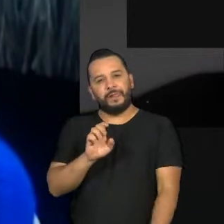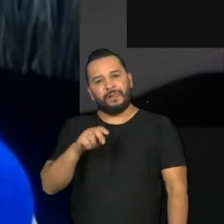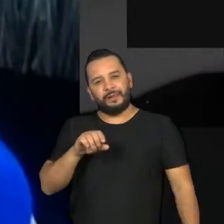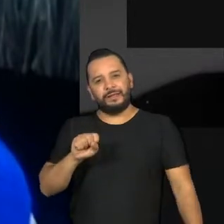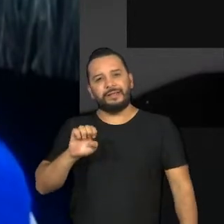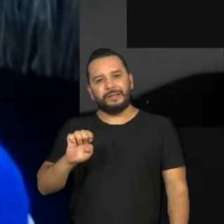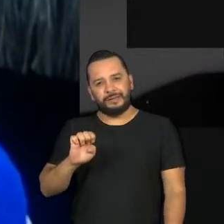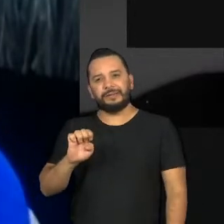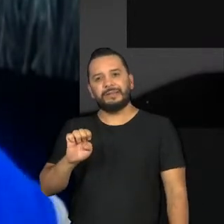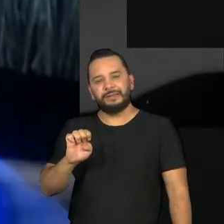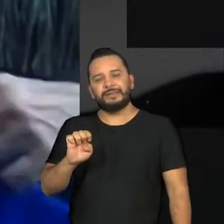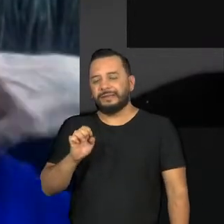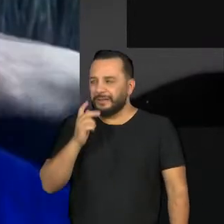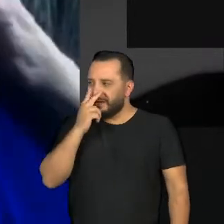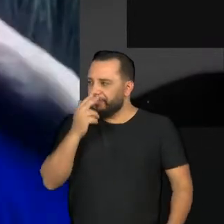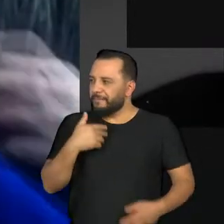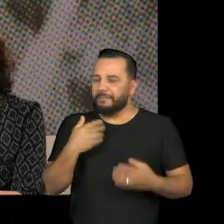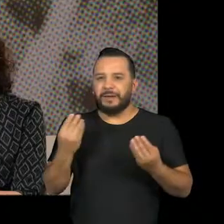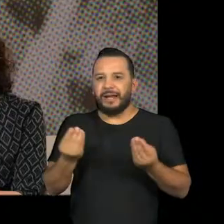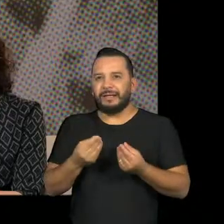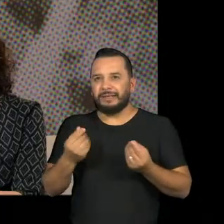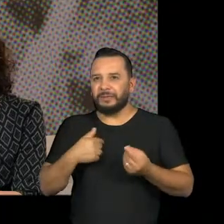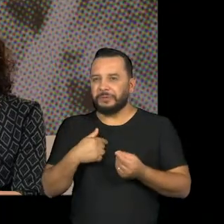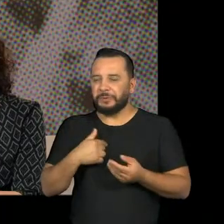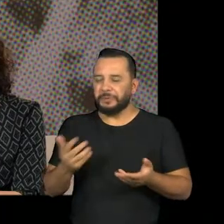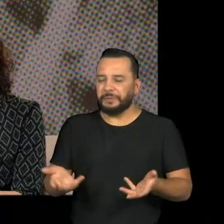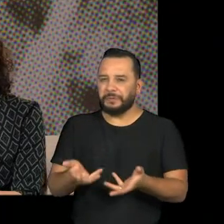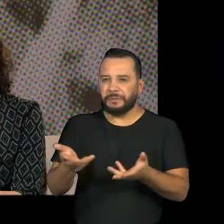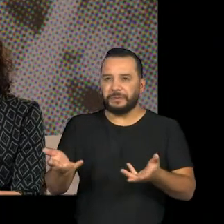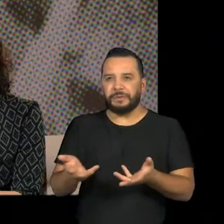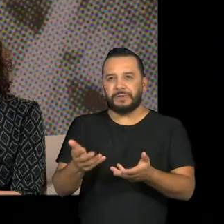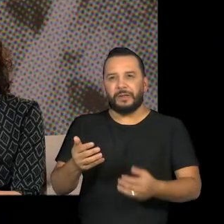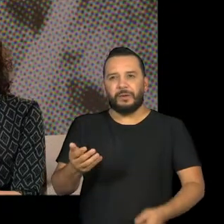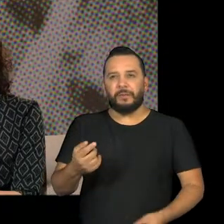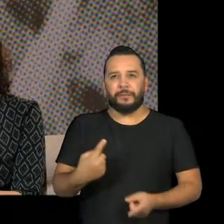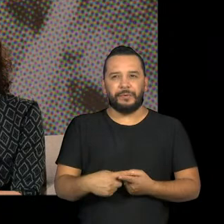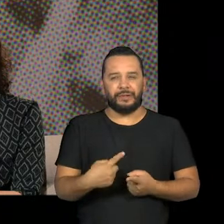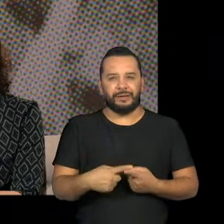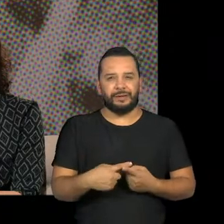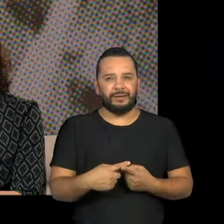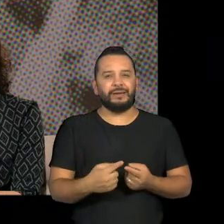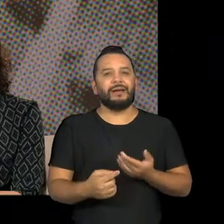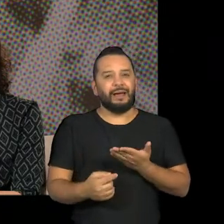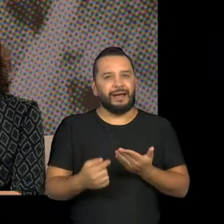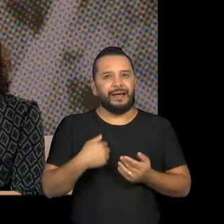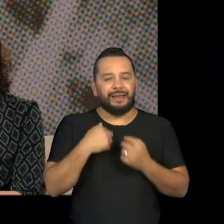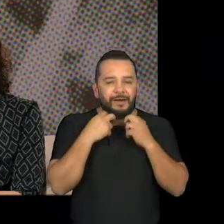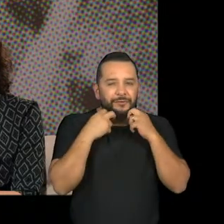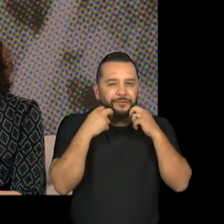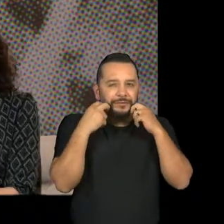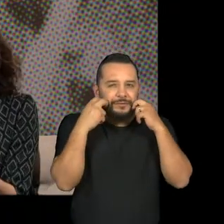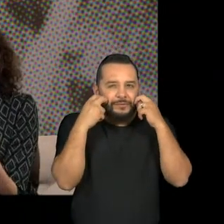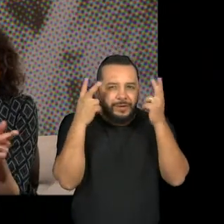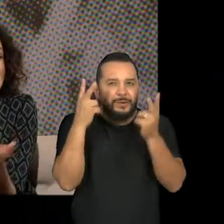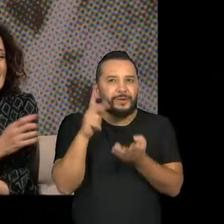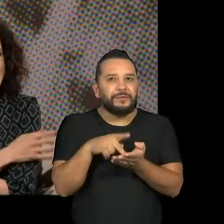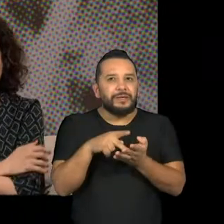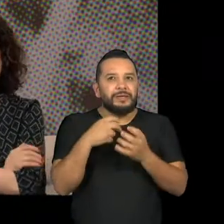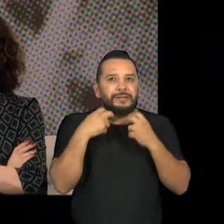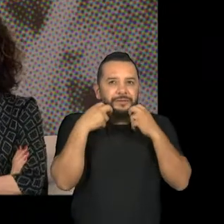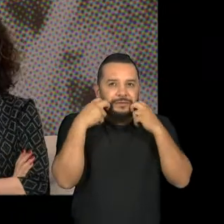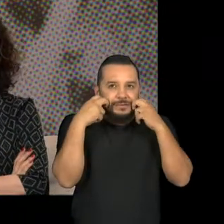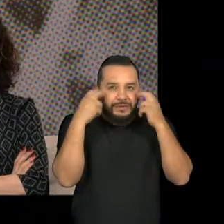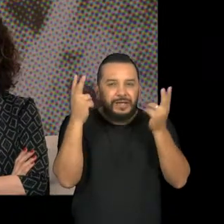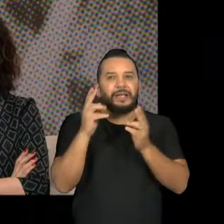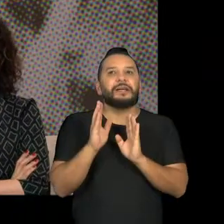coisa meio única, porque ela já, apesar de muito tímida, ela era extremamente tímida, ela